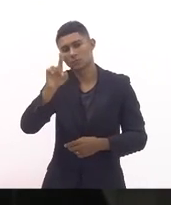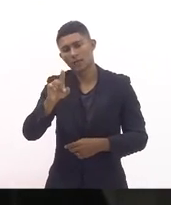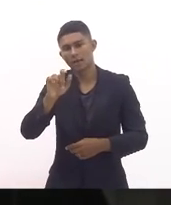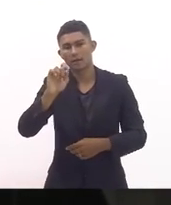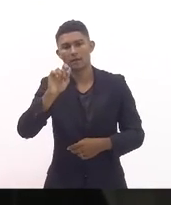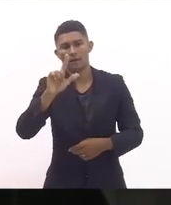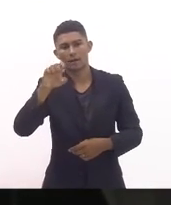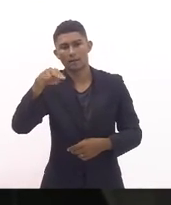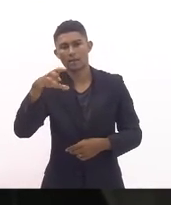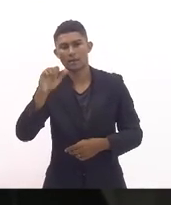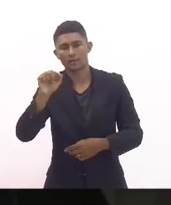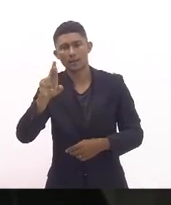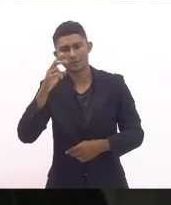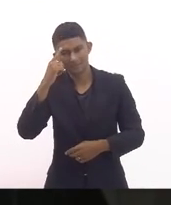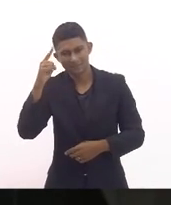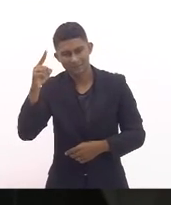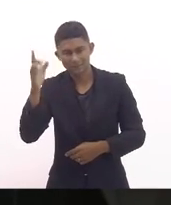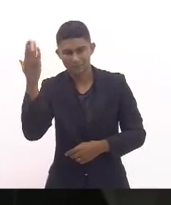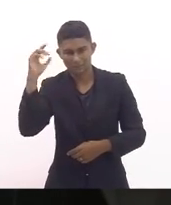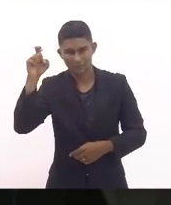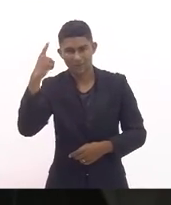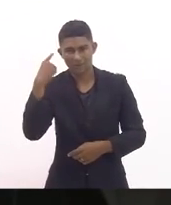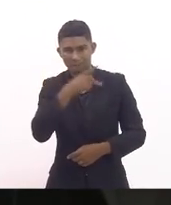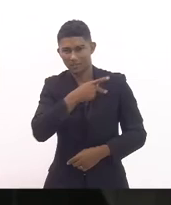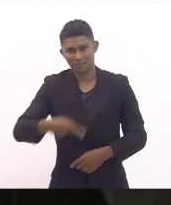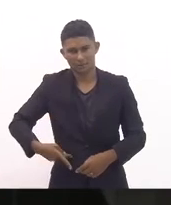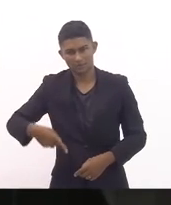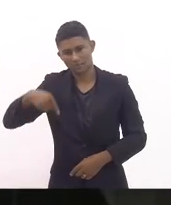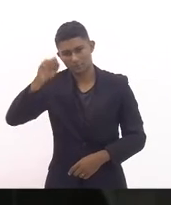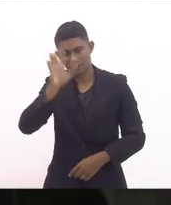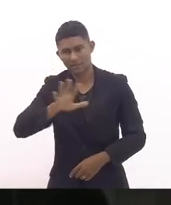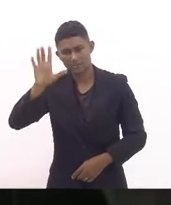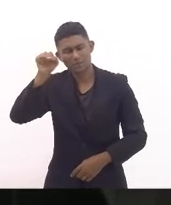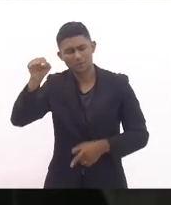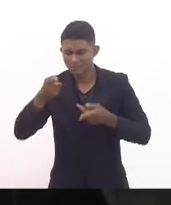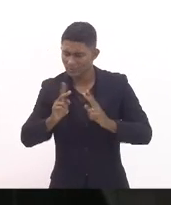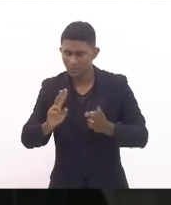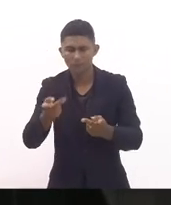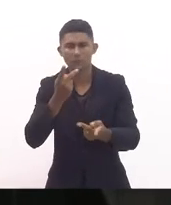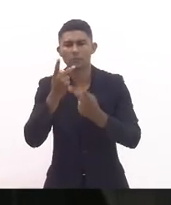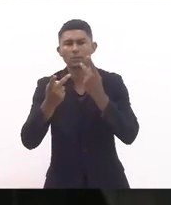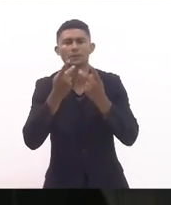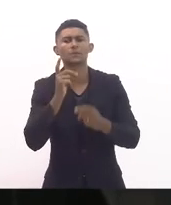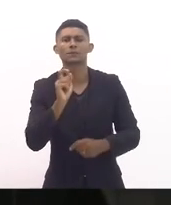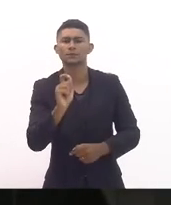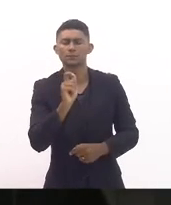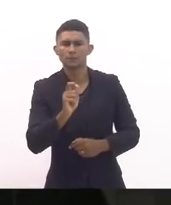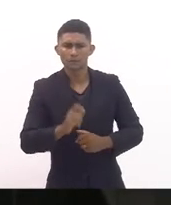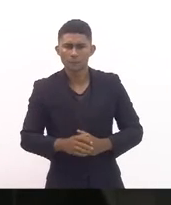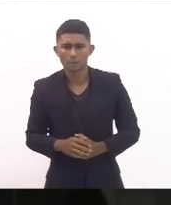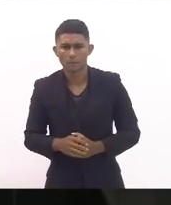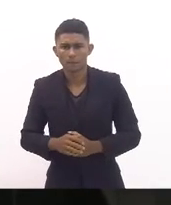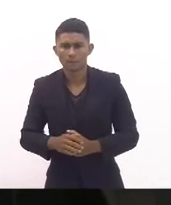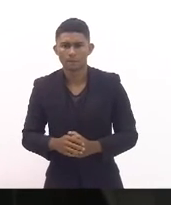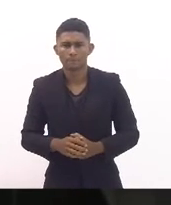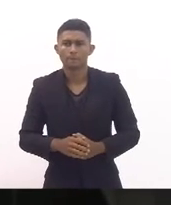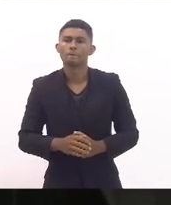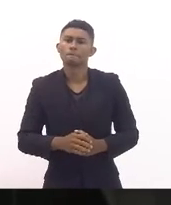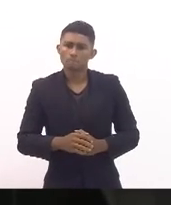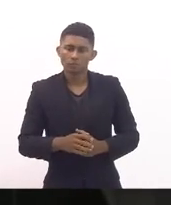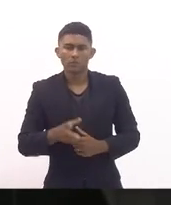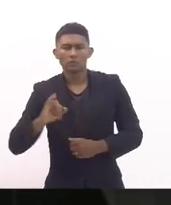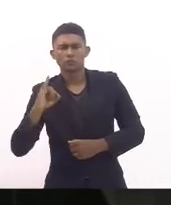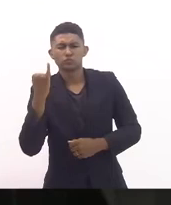tinham Na verdade uma a letra o máximo de esforço permanente de uma manifestação permanente contra